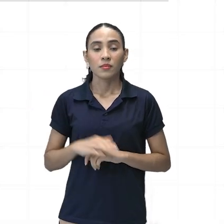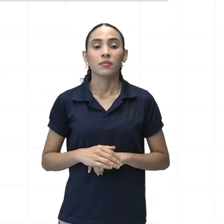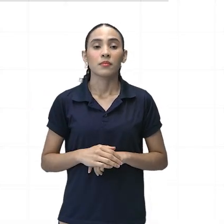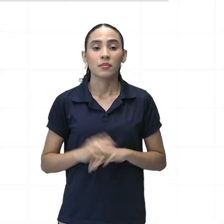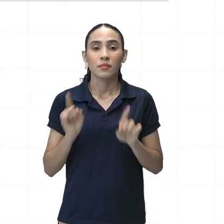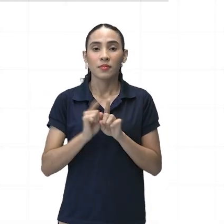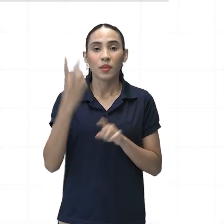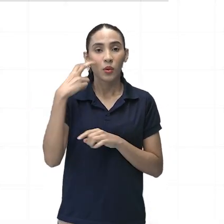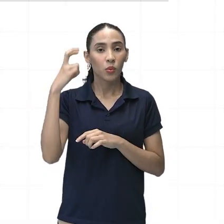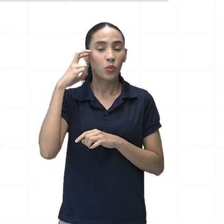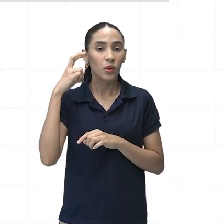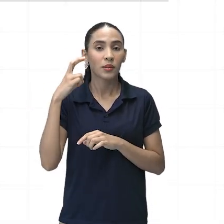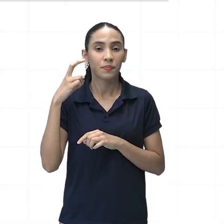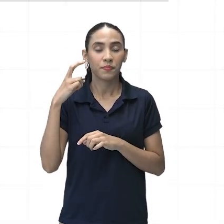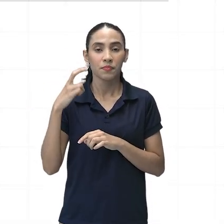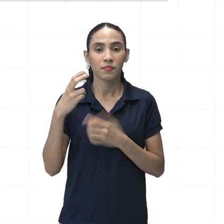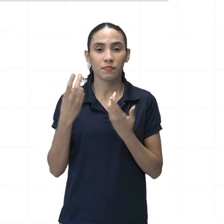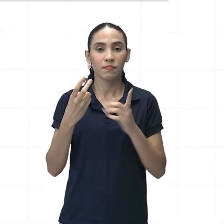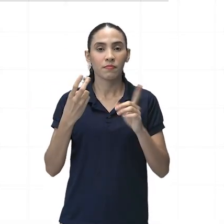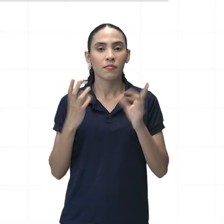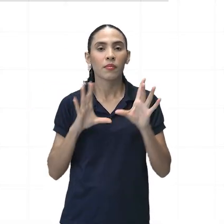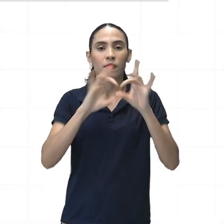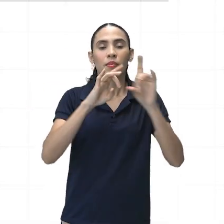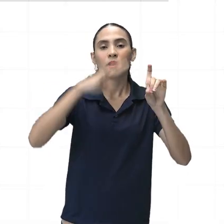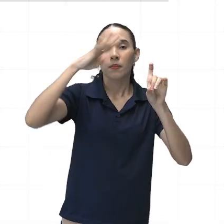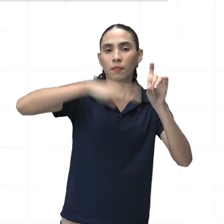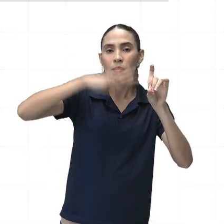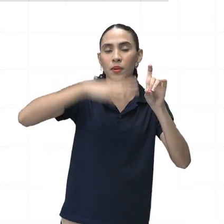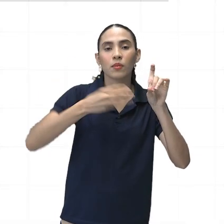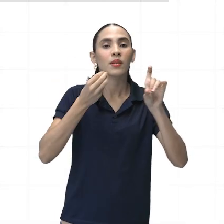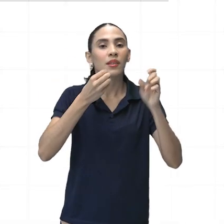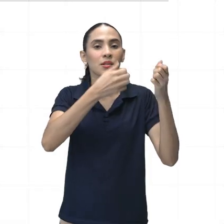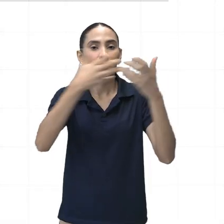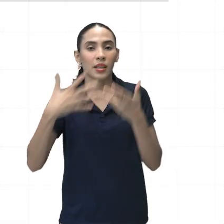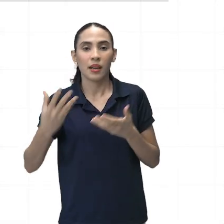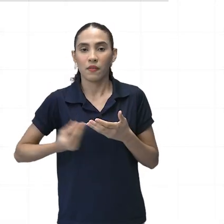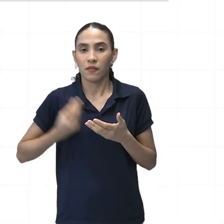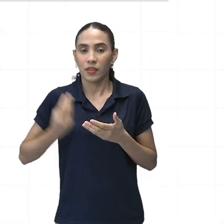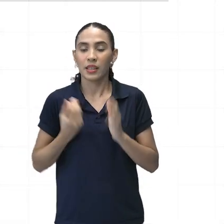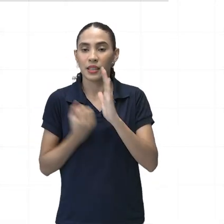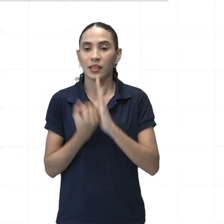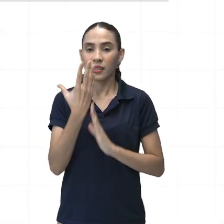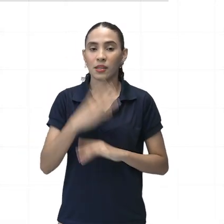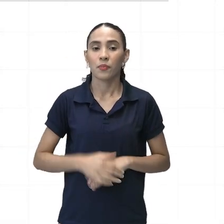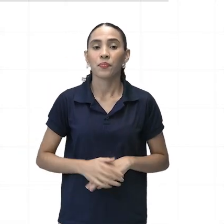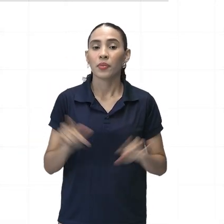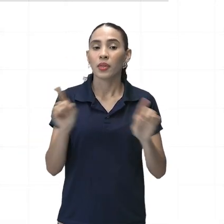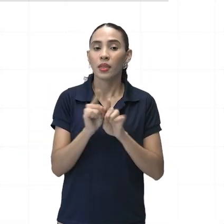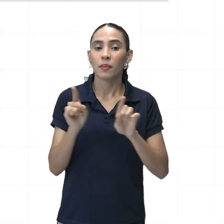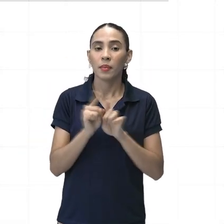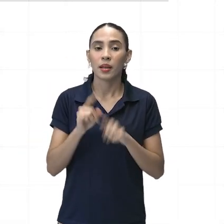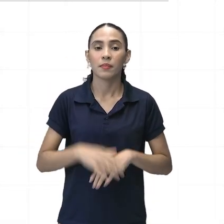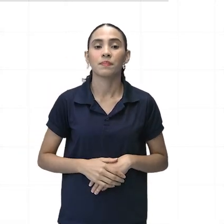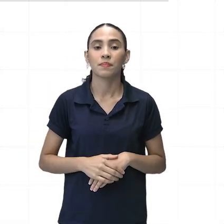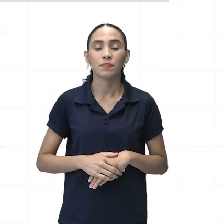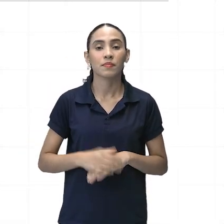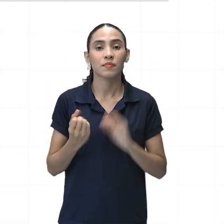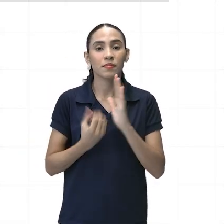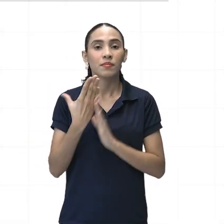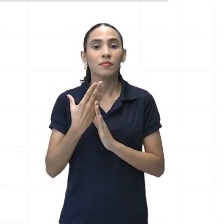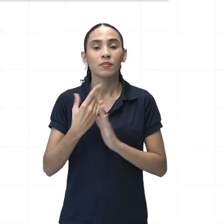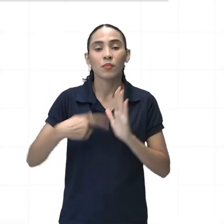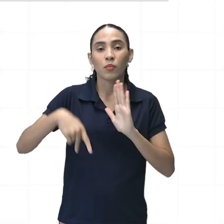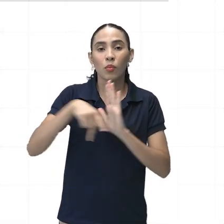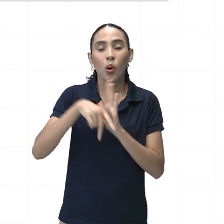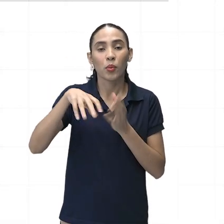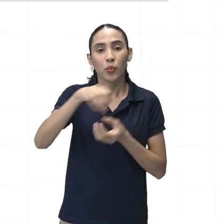religiões e as culturas antigas recorrem aos mitos para explicar a vida e sua origem, bem como a origem do